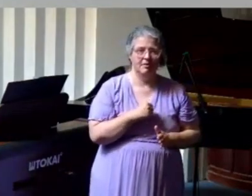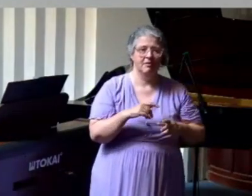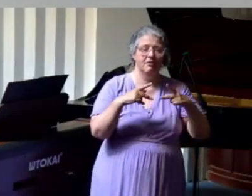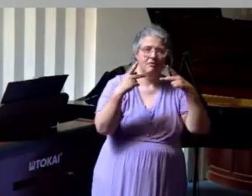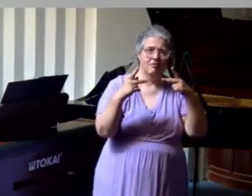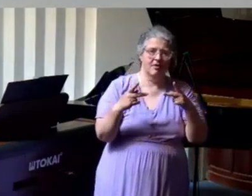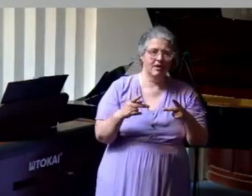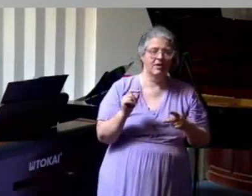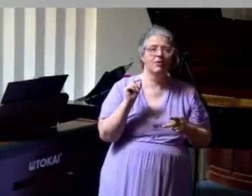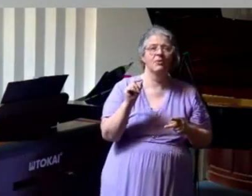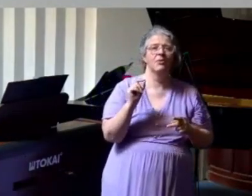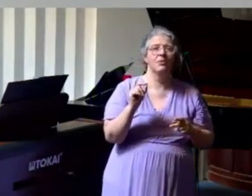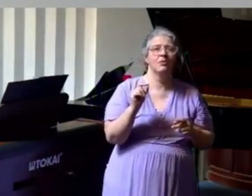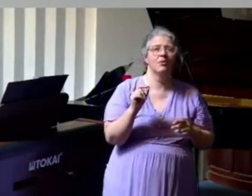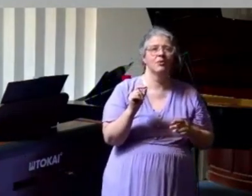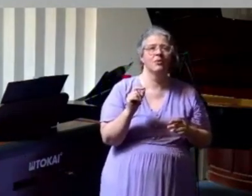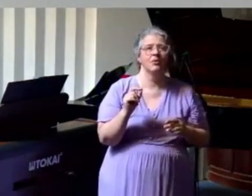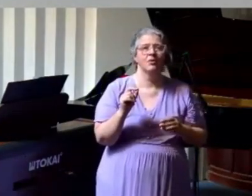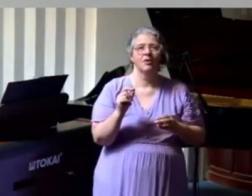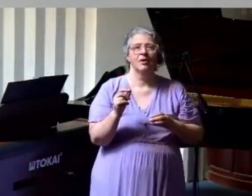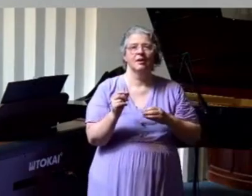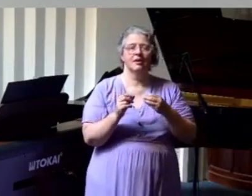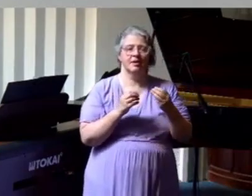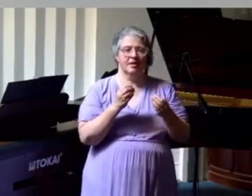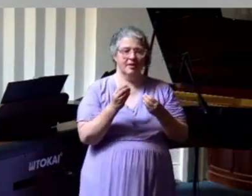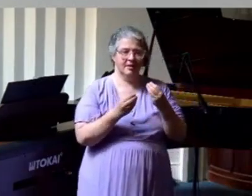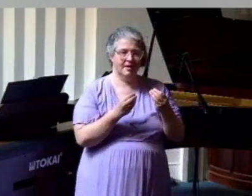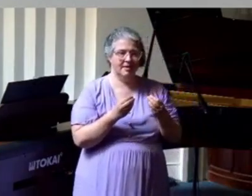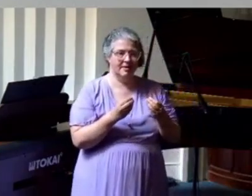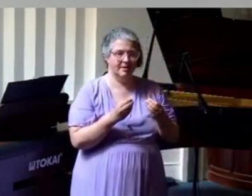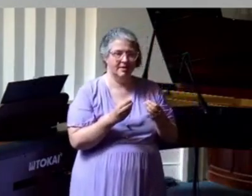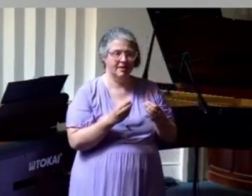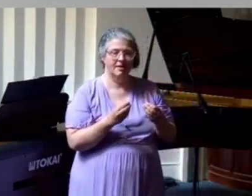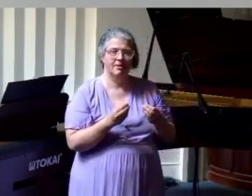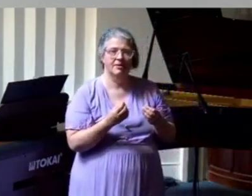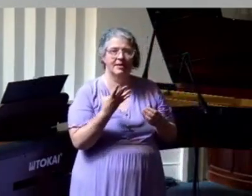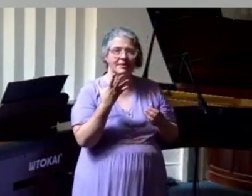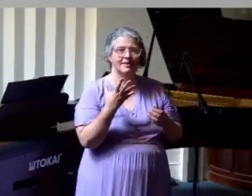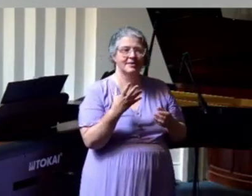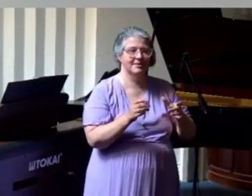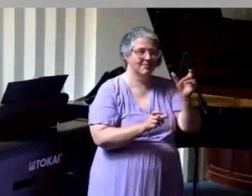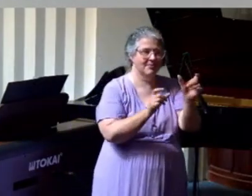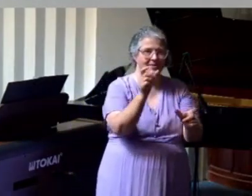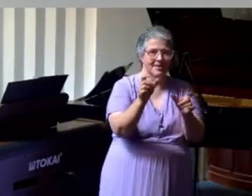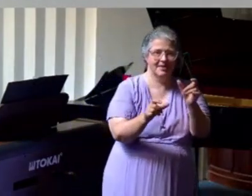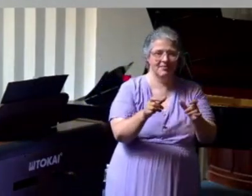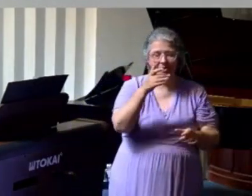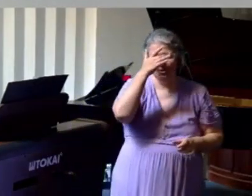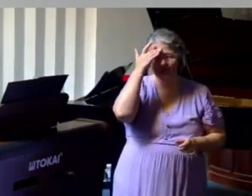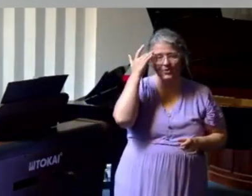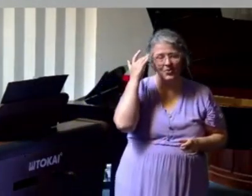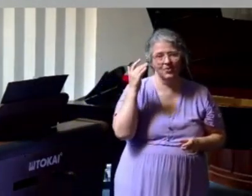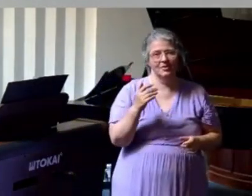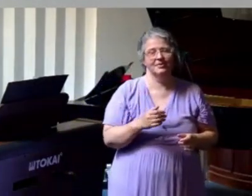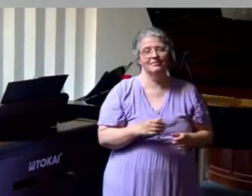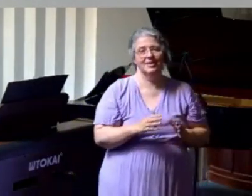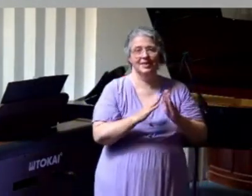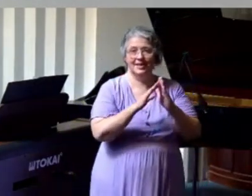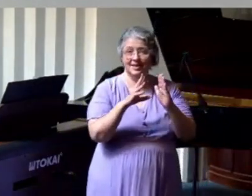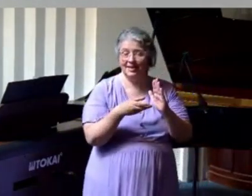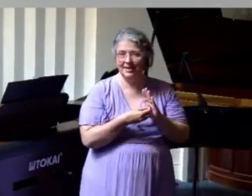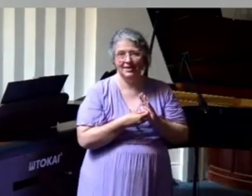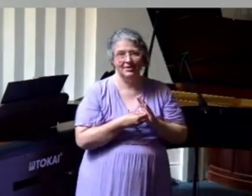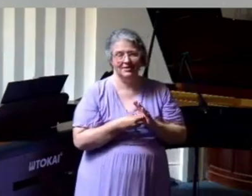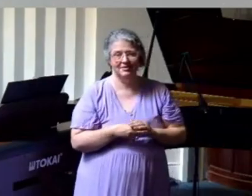que acontece na dinâmica da presença de pessoas nas igrejas daquela época, de uma maneira um pouco diferente das de hoje, mas